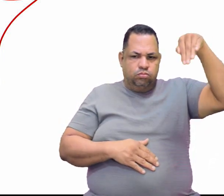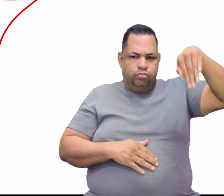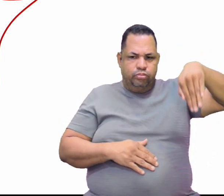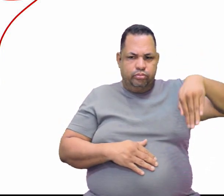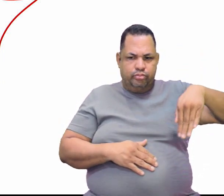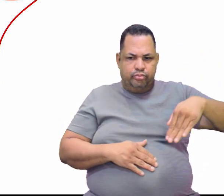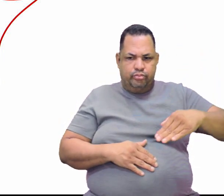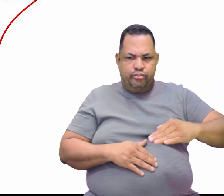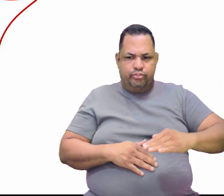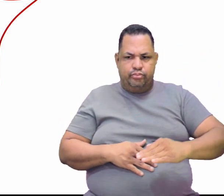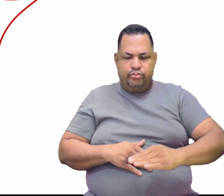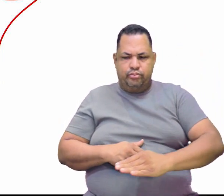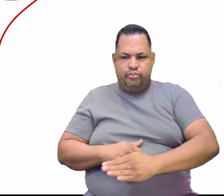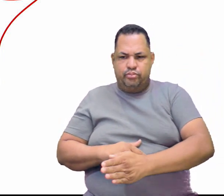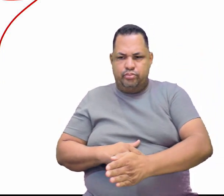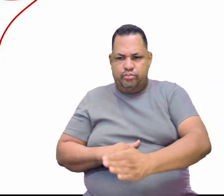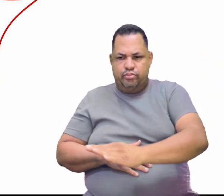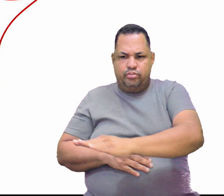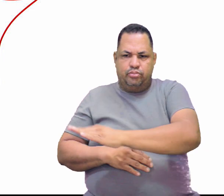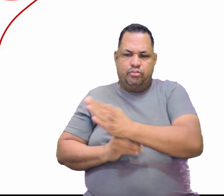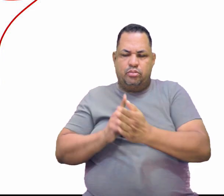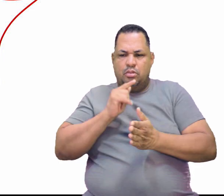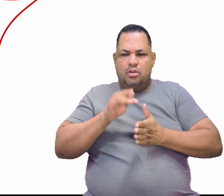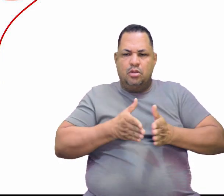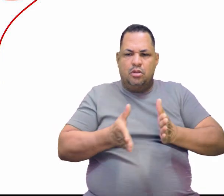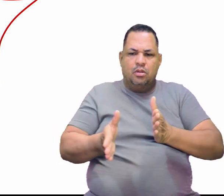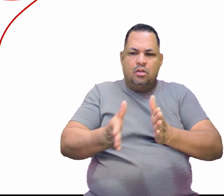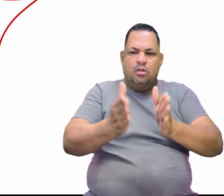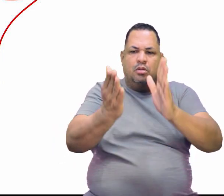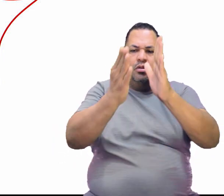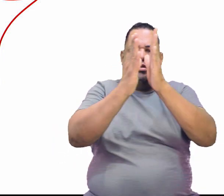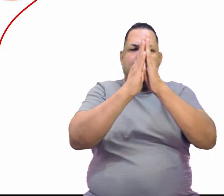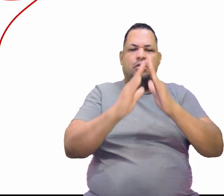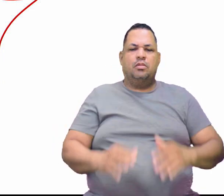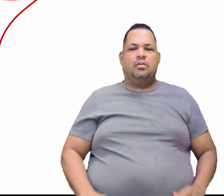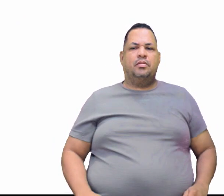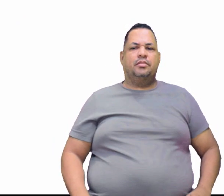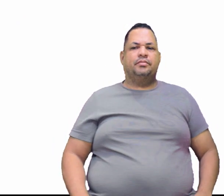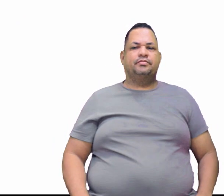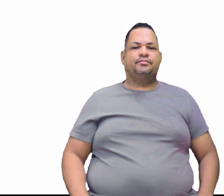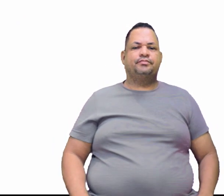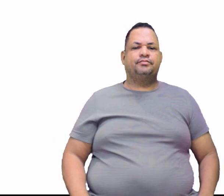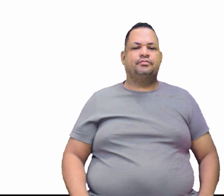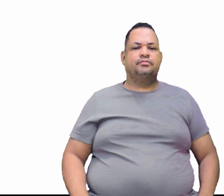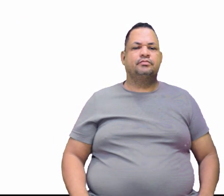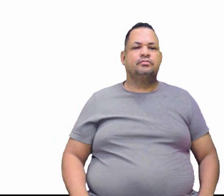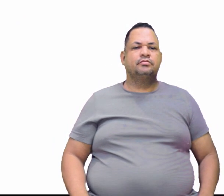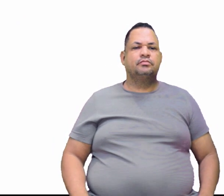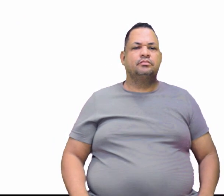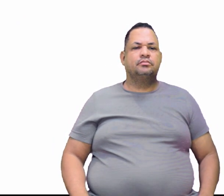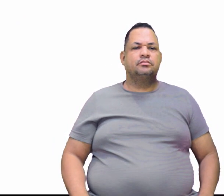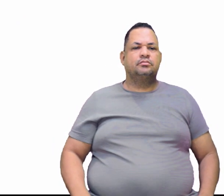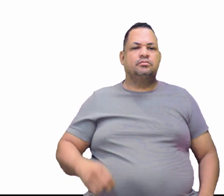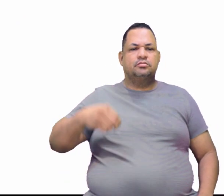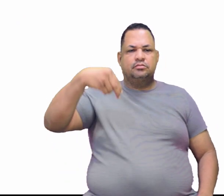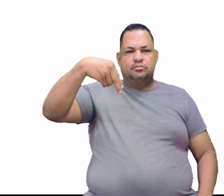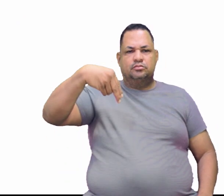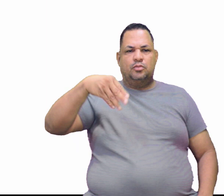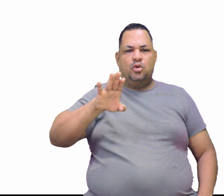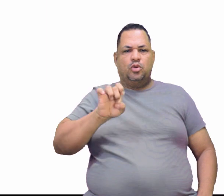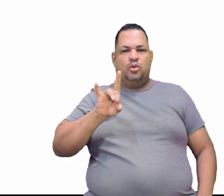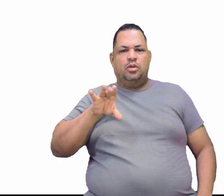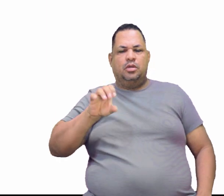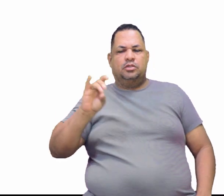do Beni e do Madre de Dios, da região altiplano boliviana. No noroeste